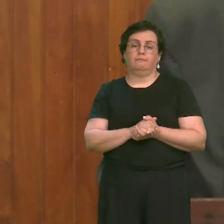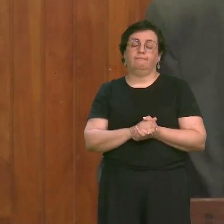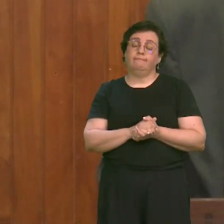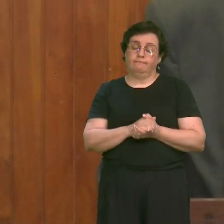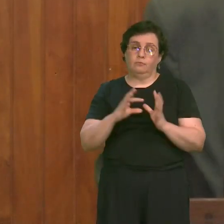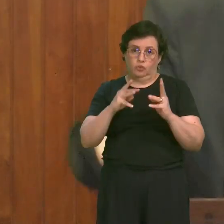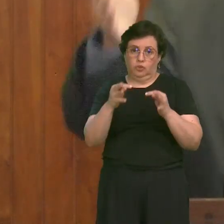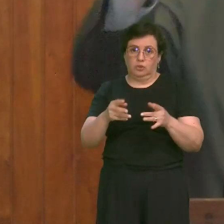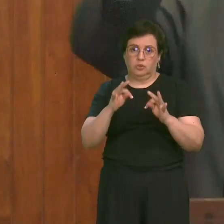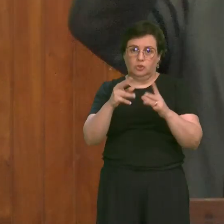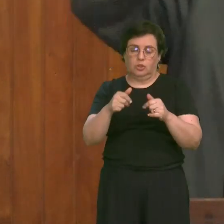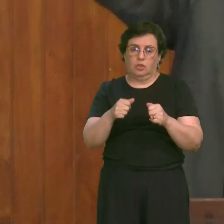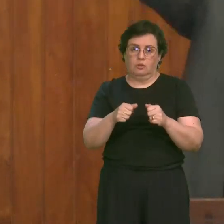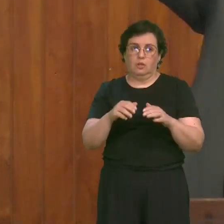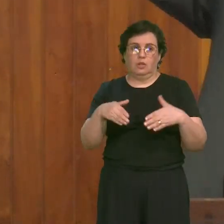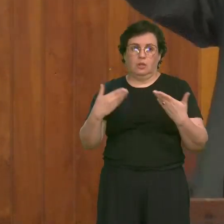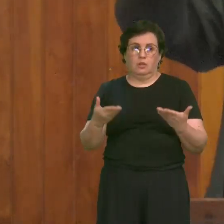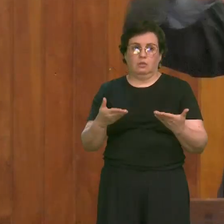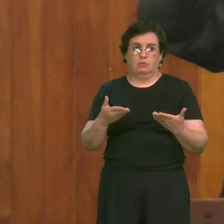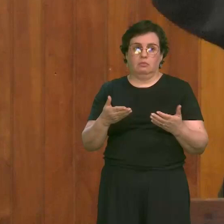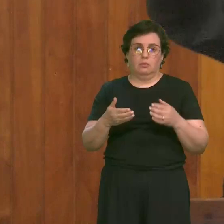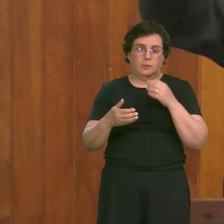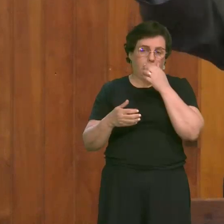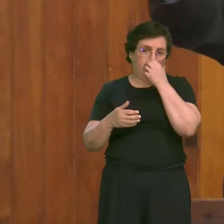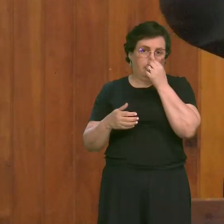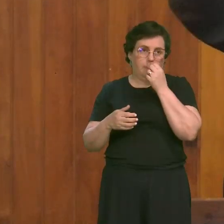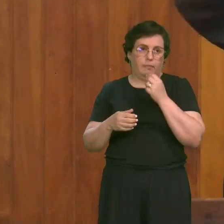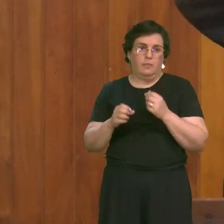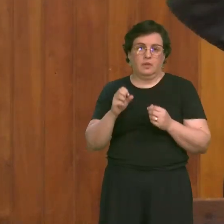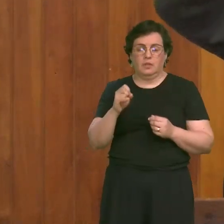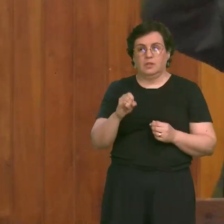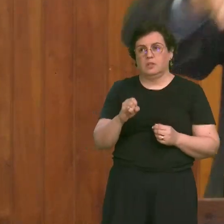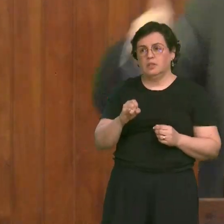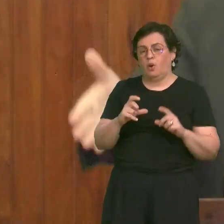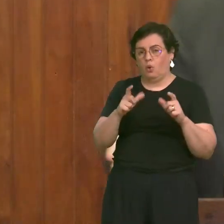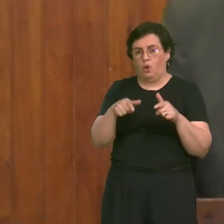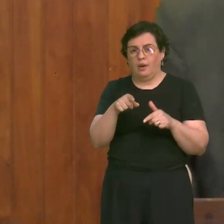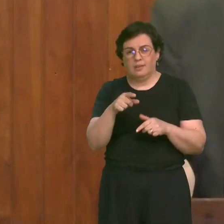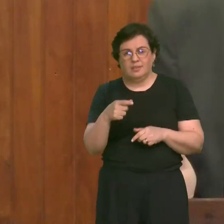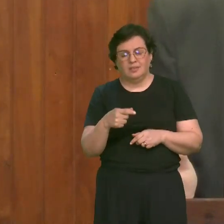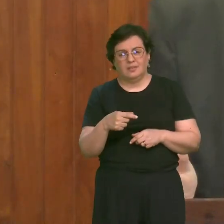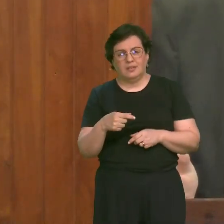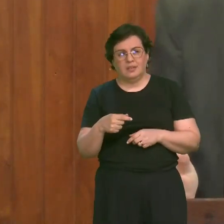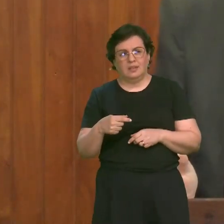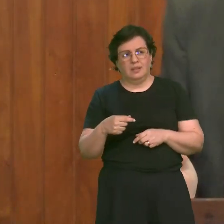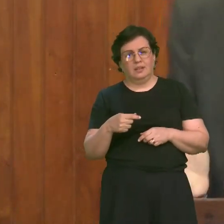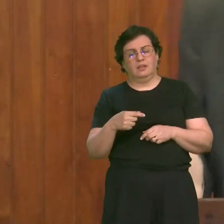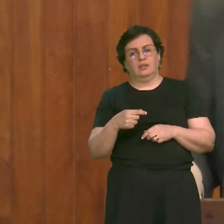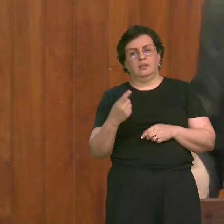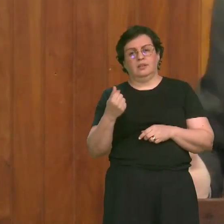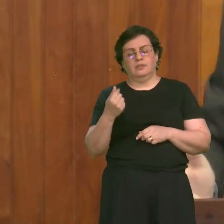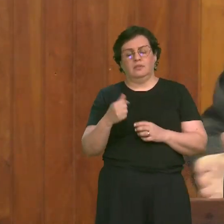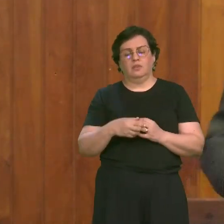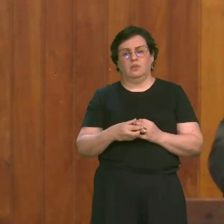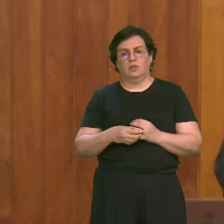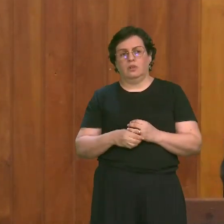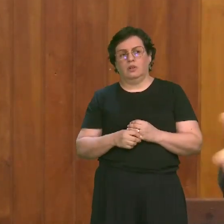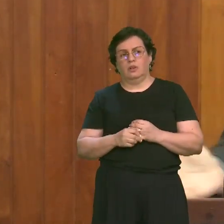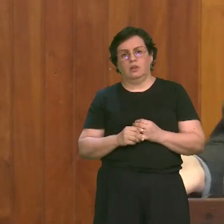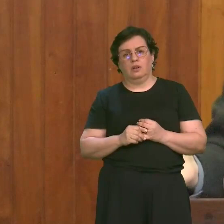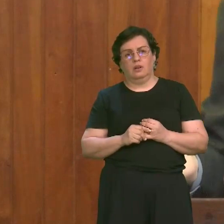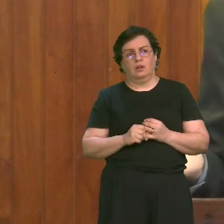o orçamento geral e daria de fato um valor se fosse aplicar na leitura simples do texto do texto da Lei